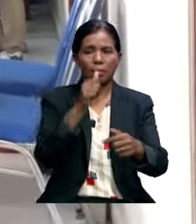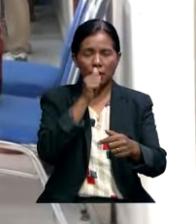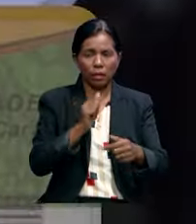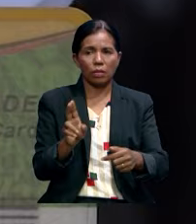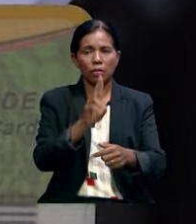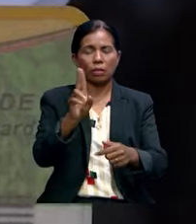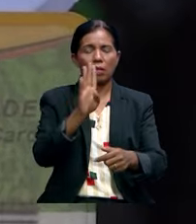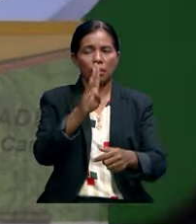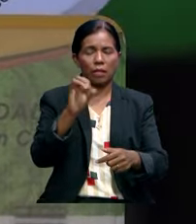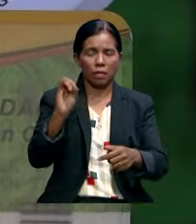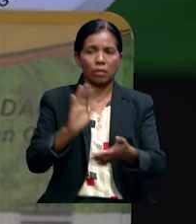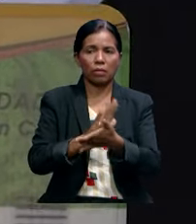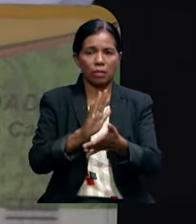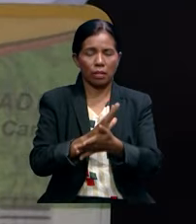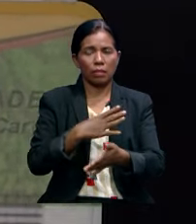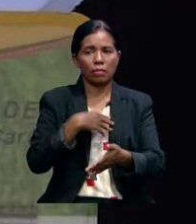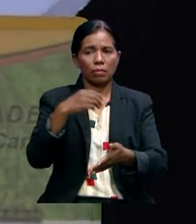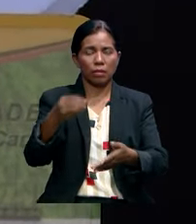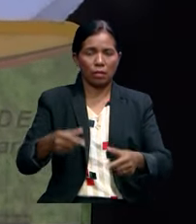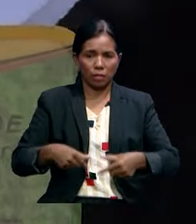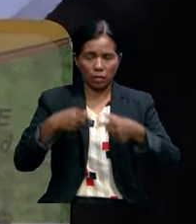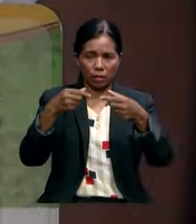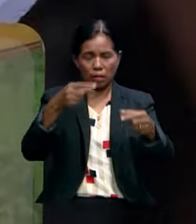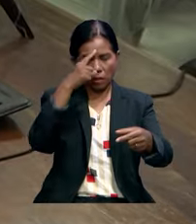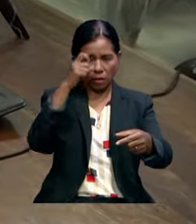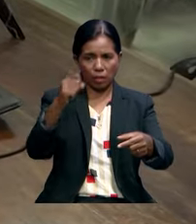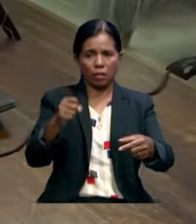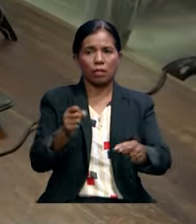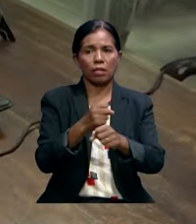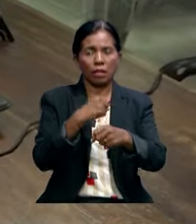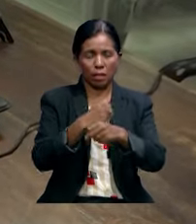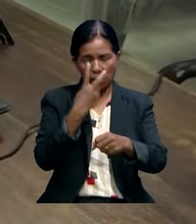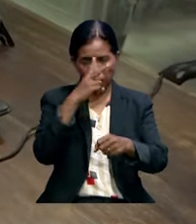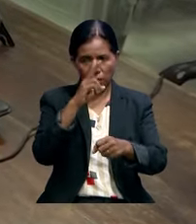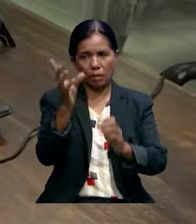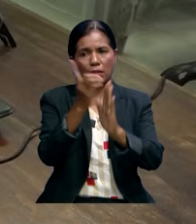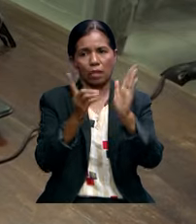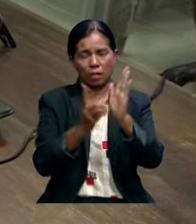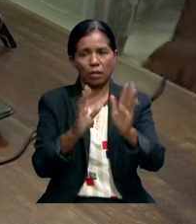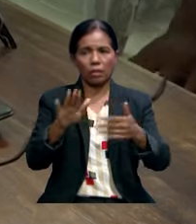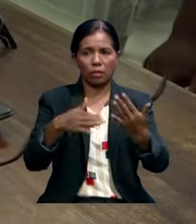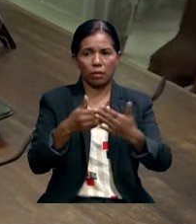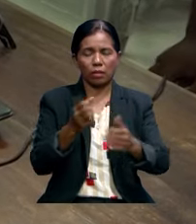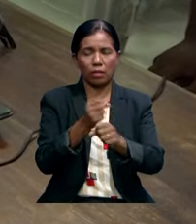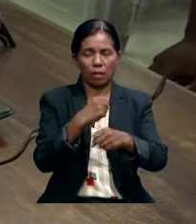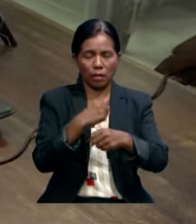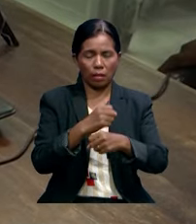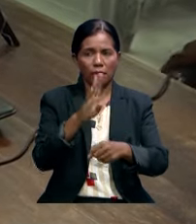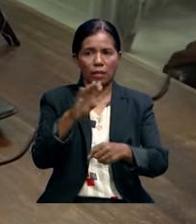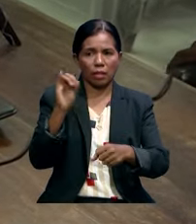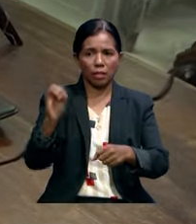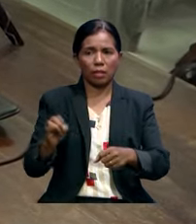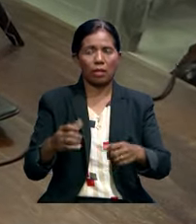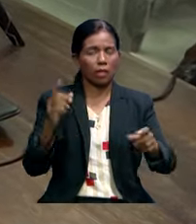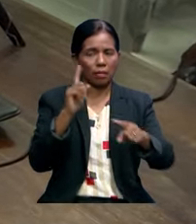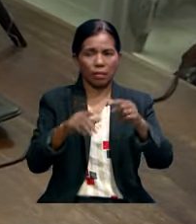uja bilhete suratahan mutin nebe notariado fo tama notariado se halo verificação bada do cidadão nebe trata bilhete identidade ho di evita